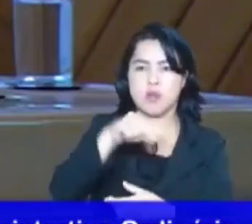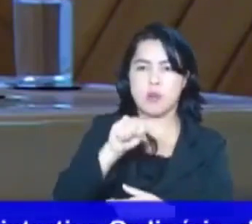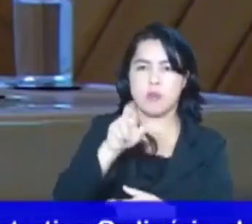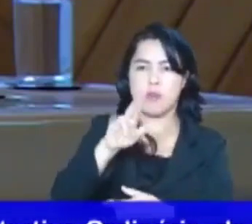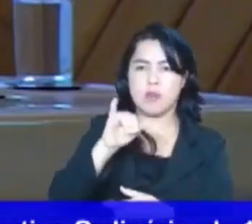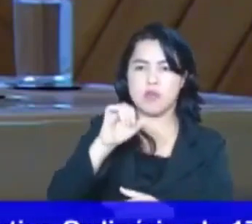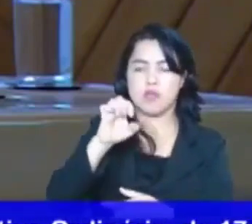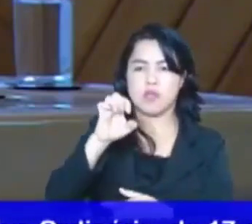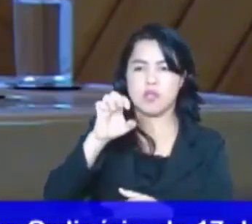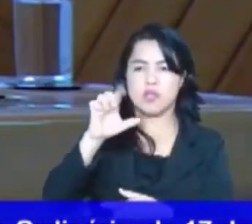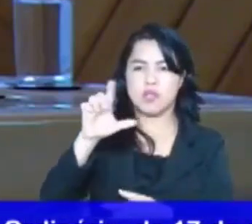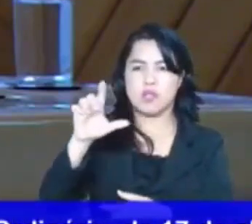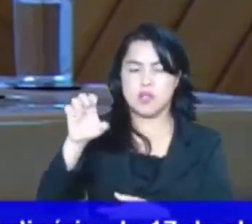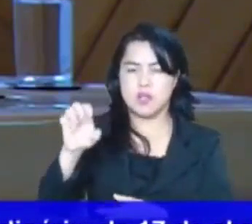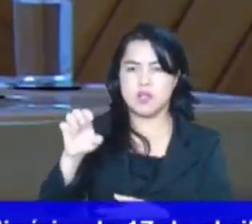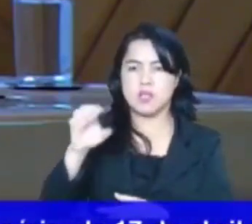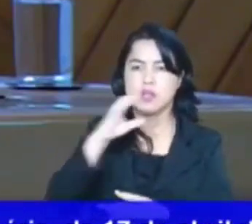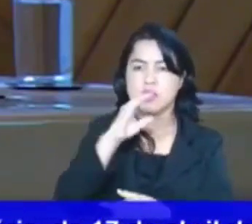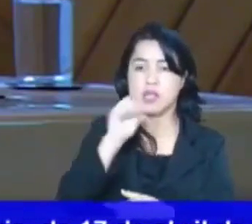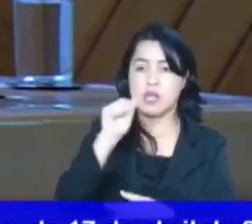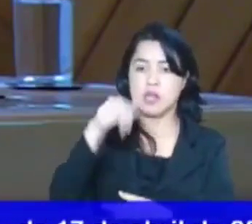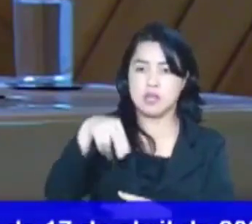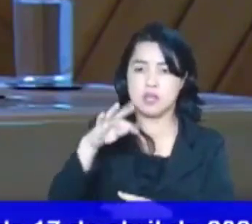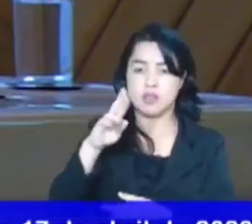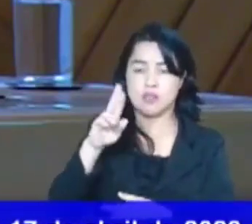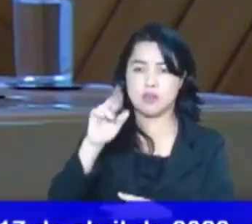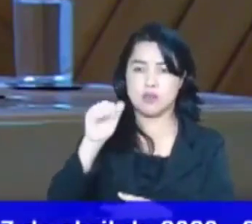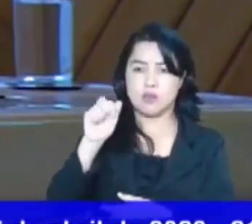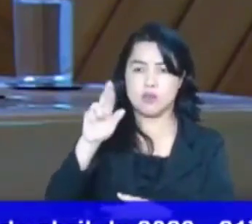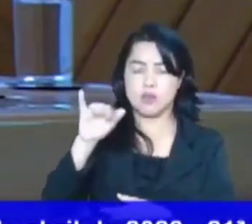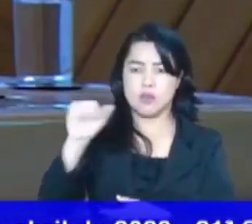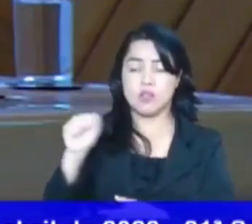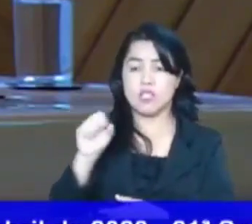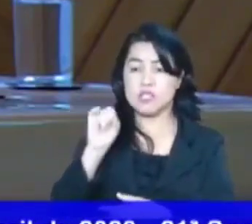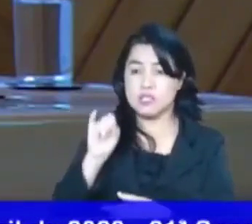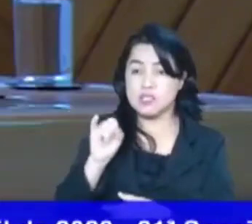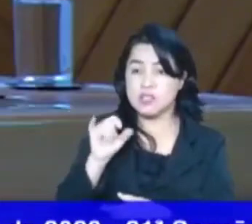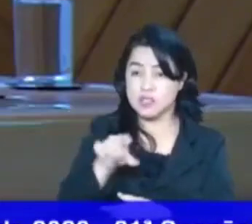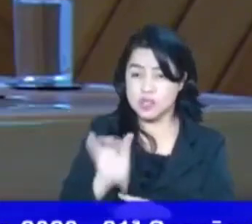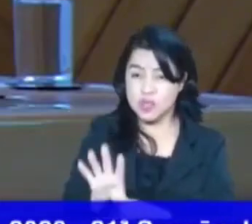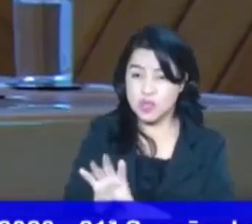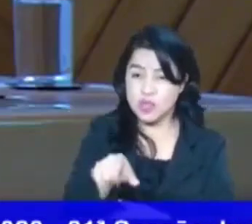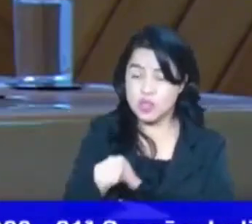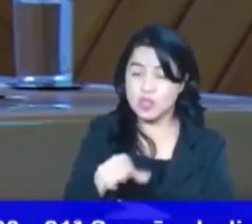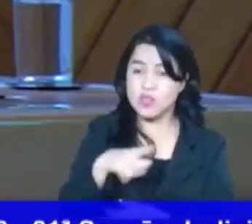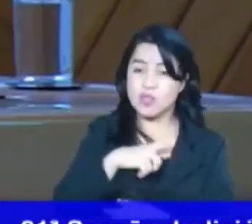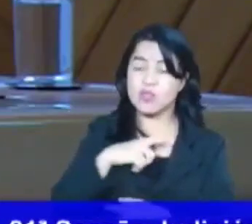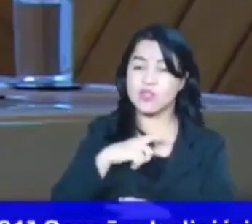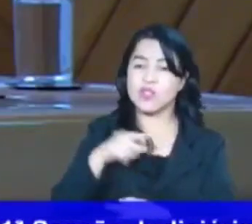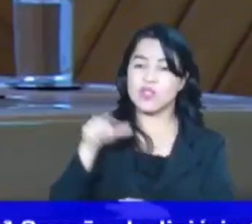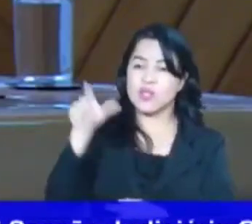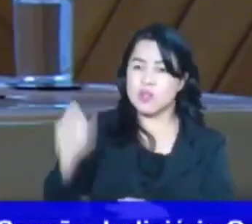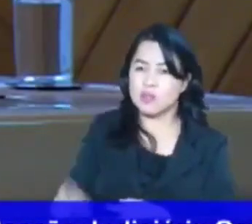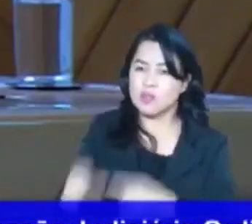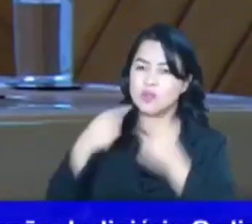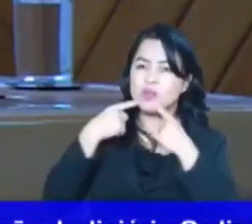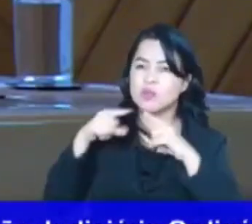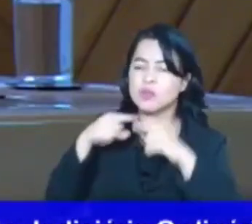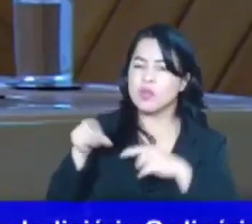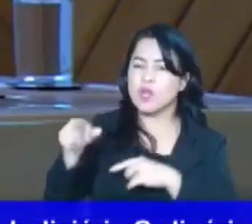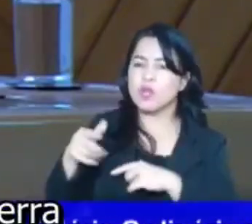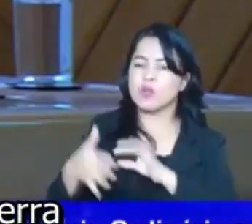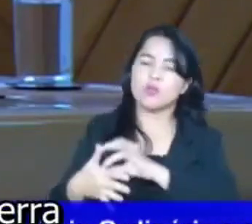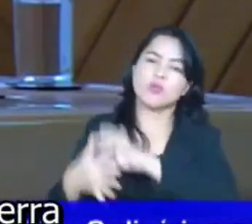Ferreira Cantuária. Não bastasse a vantagem oferecida, a denunciada, usando de sua força como